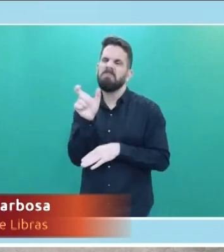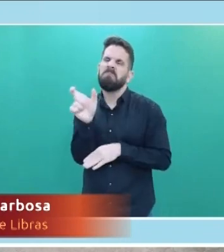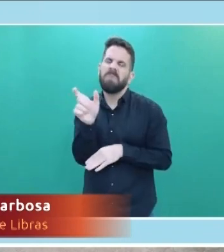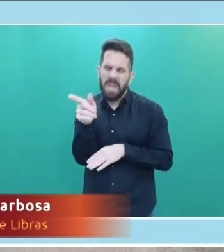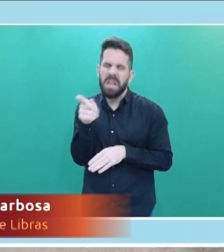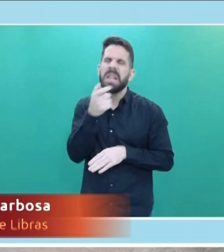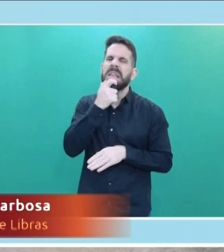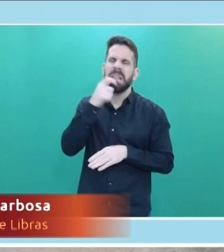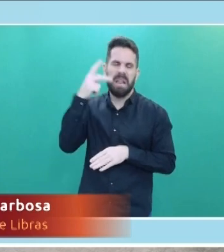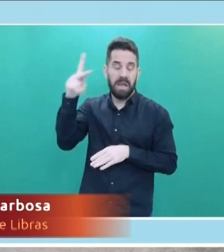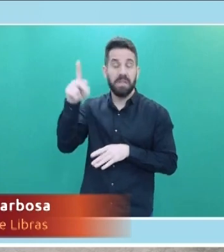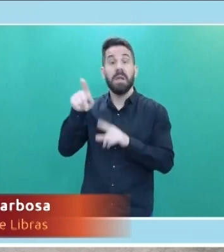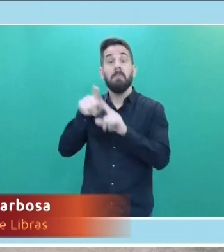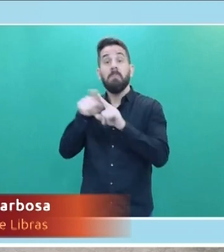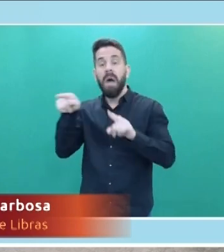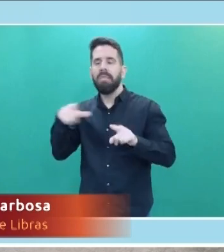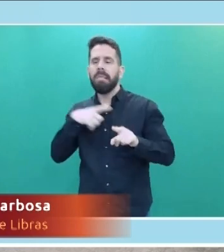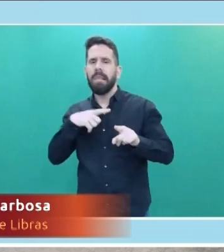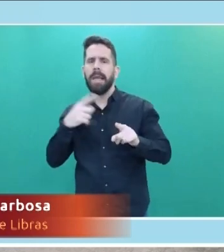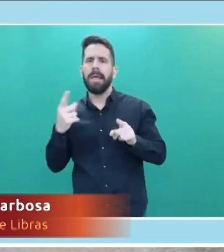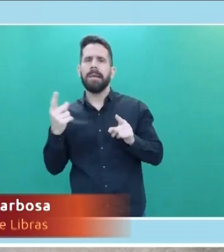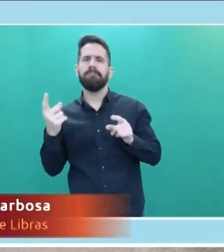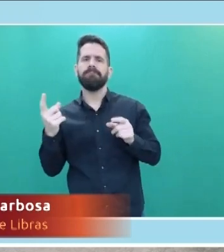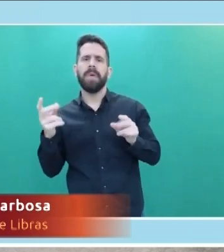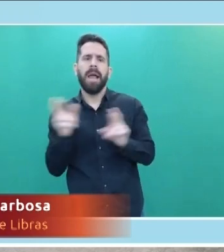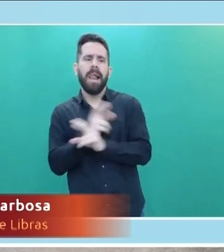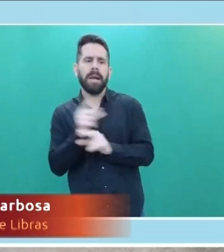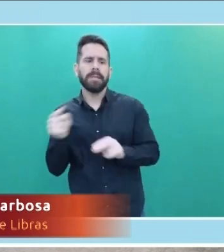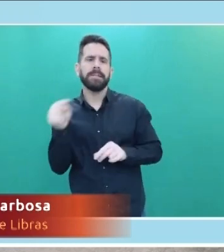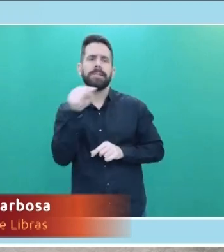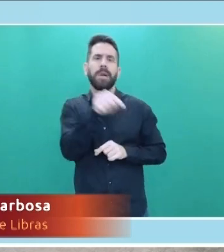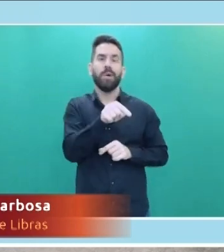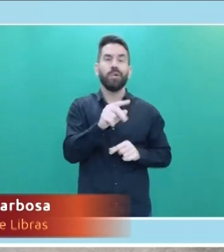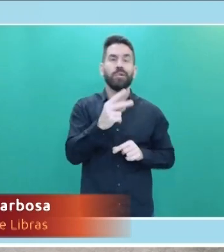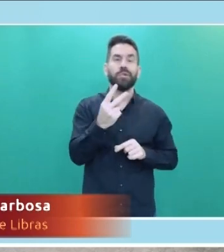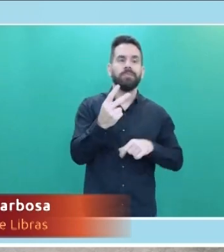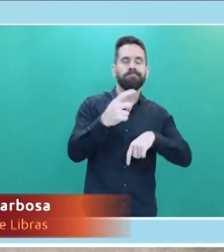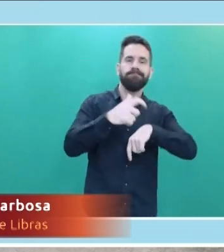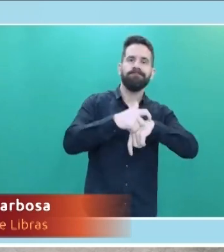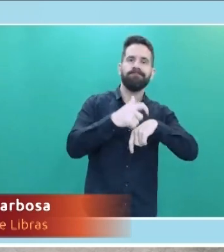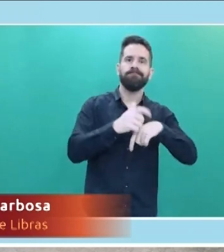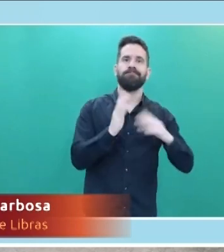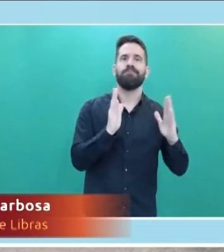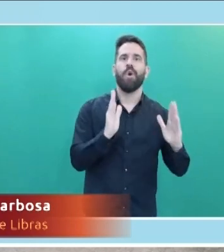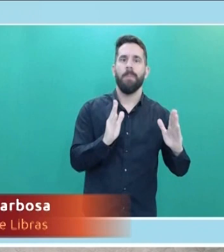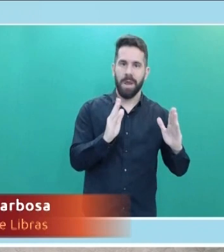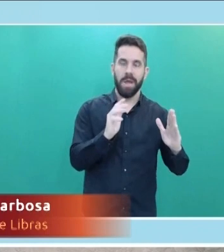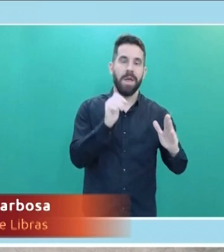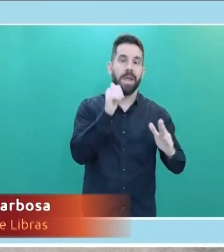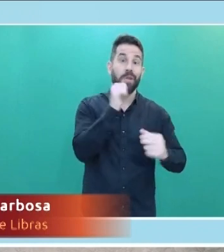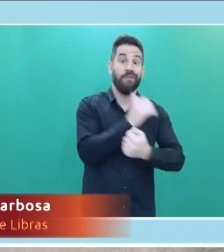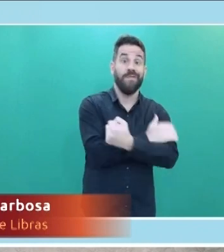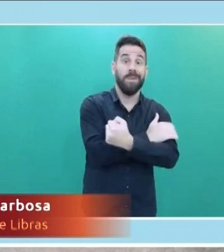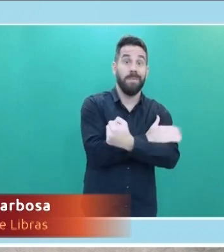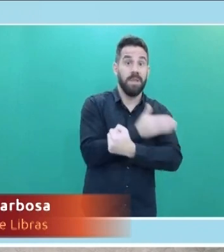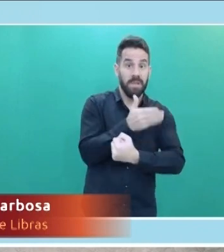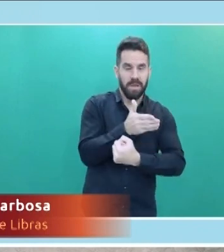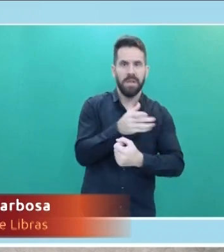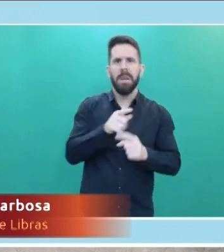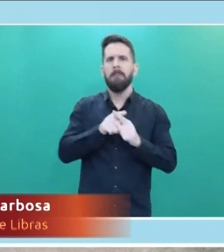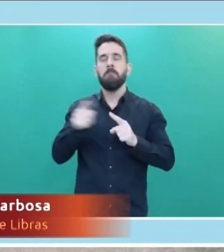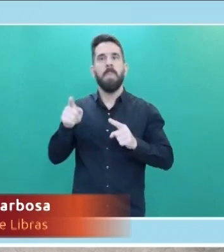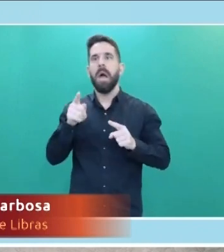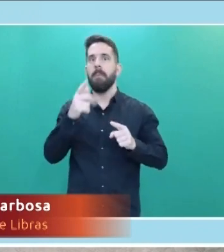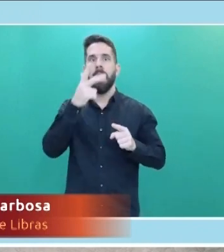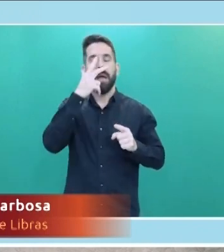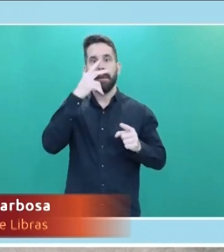onda do movimento feminista, mas ainda não havia essa misoginia tão extrema conforme foi acontecendo ao longo dos anos. Só que com a chegada